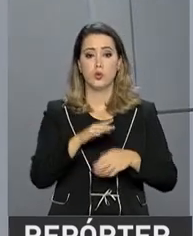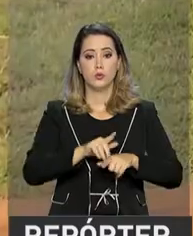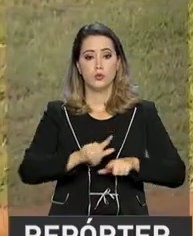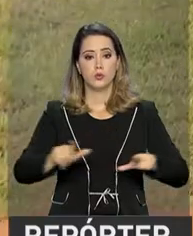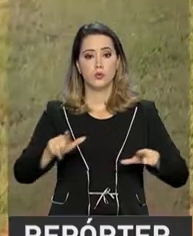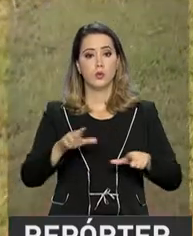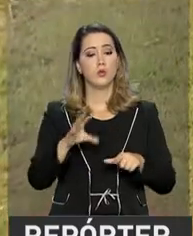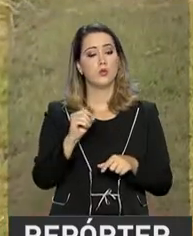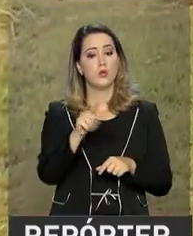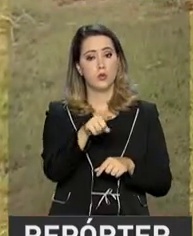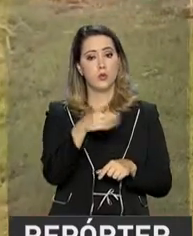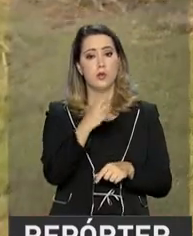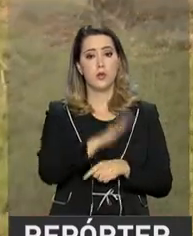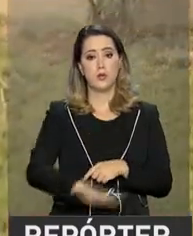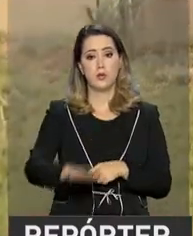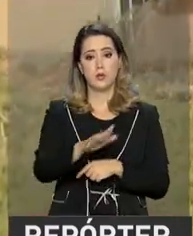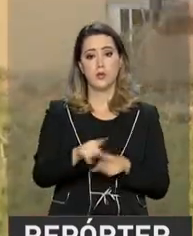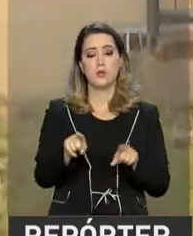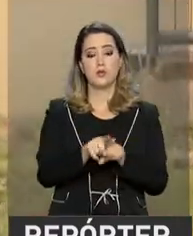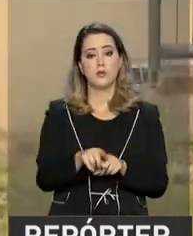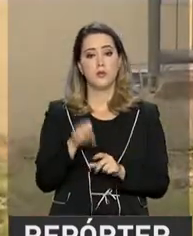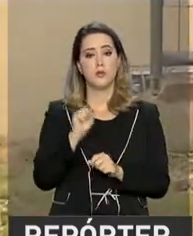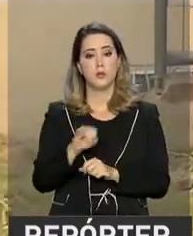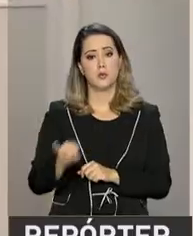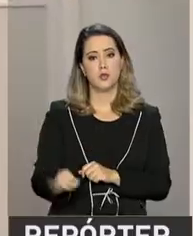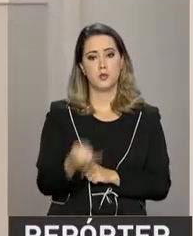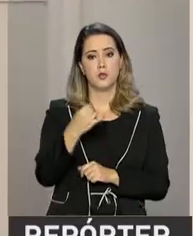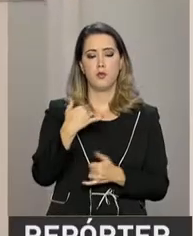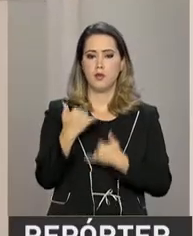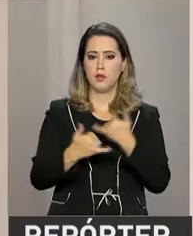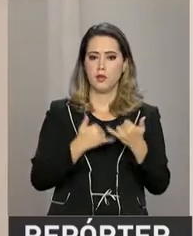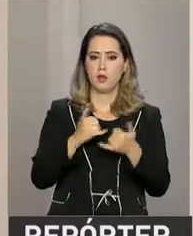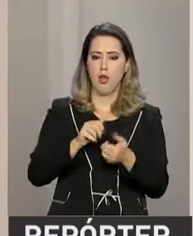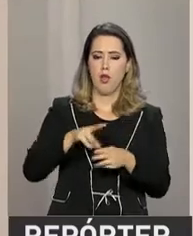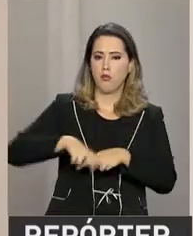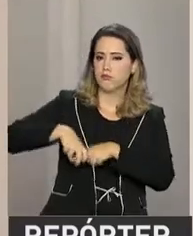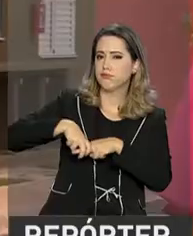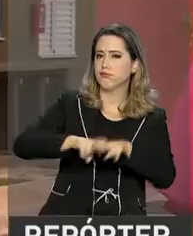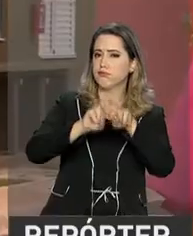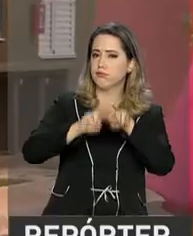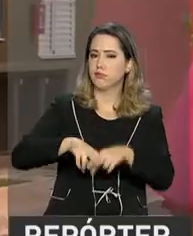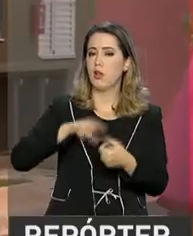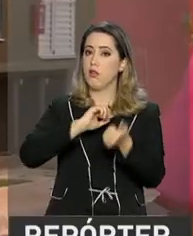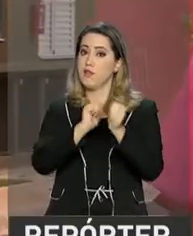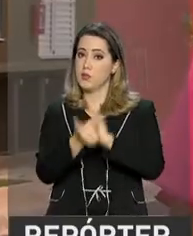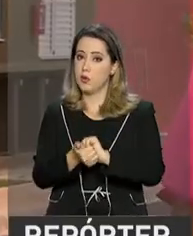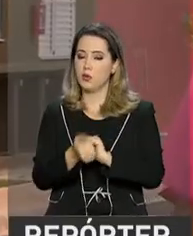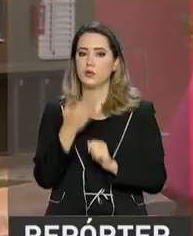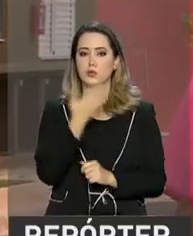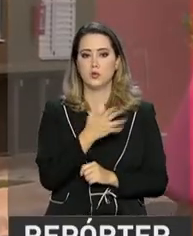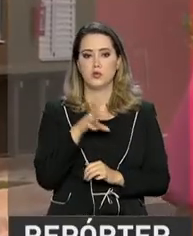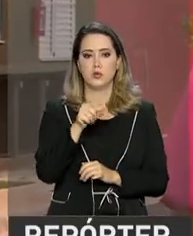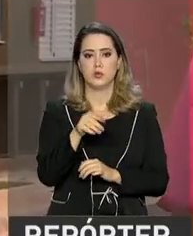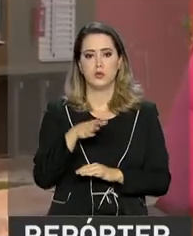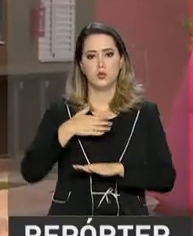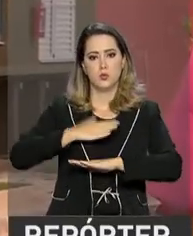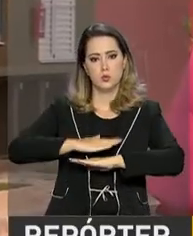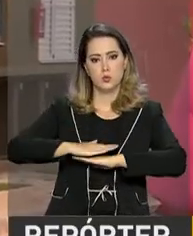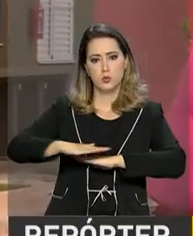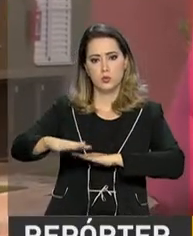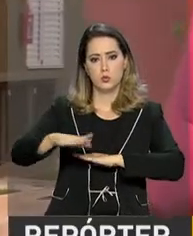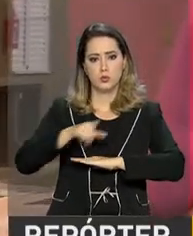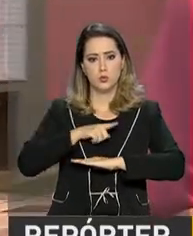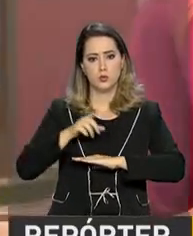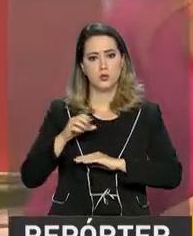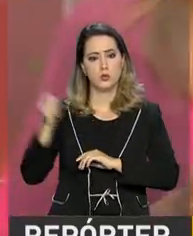e dodô ainda vai poder aproveitar o parque infantil ea quadra de esportes o condomínio é todo pavimentado e